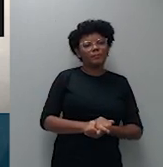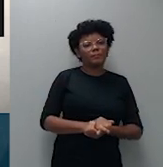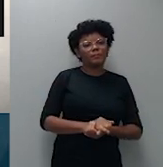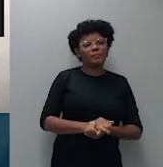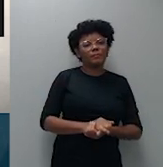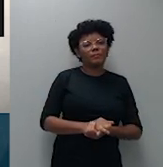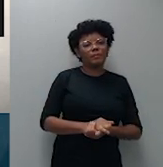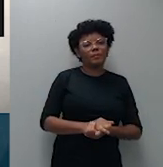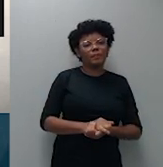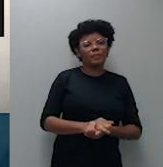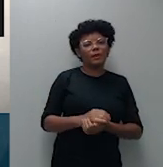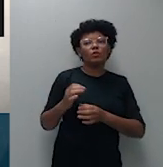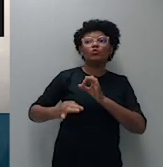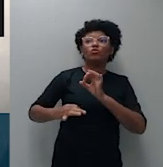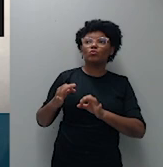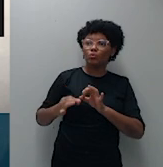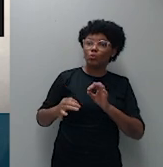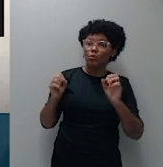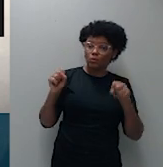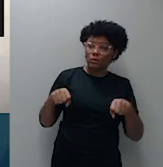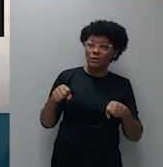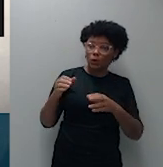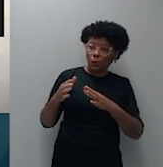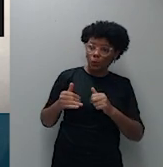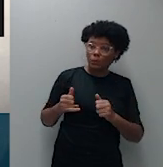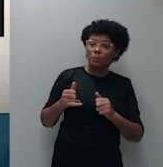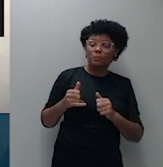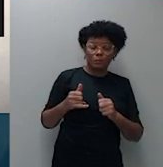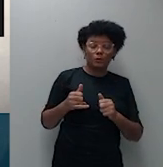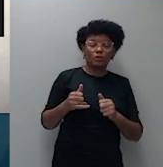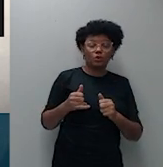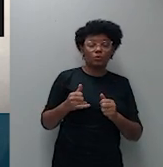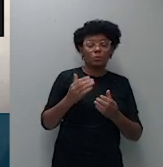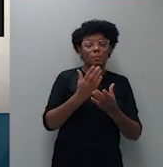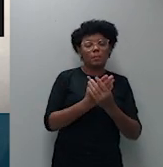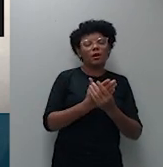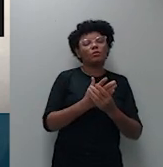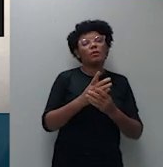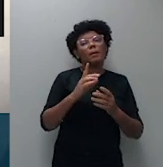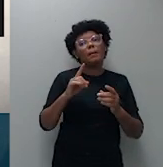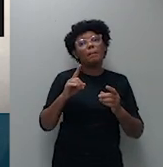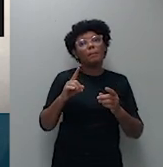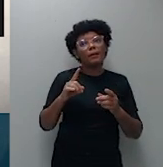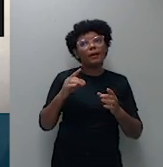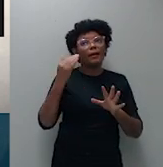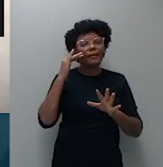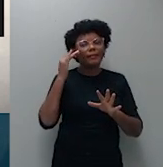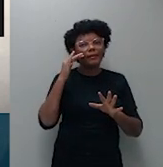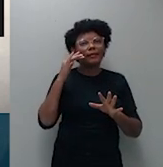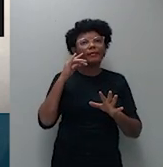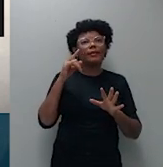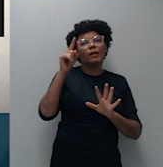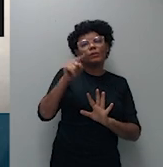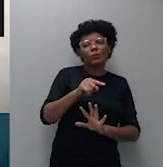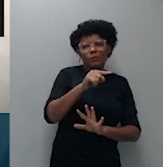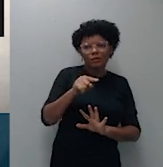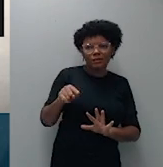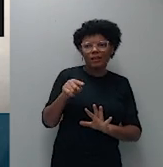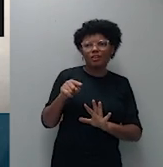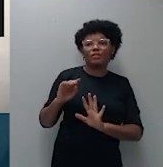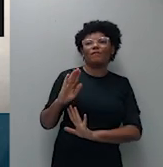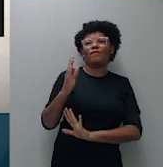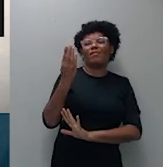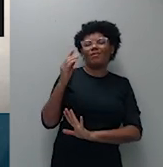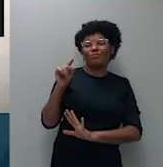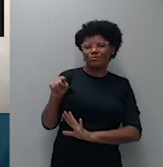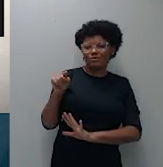declaradas folhas julgou procedente o pedido dos embargos à execução para reconhecer a nulidade do título exequendo em